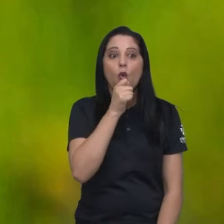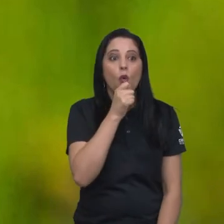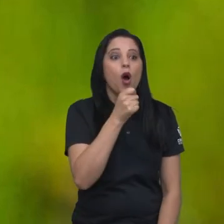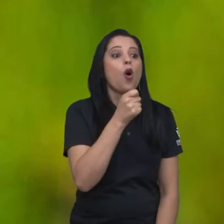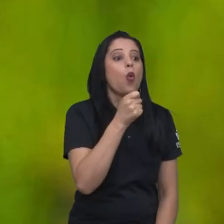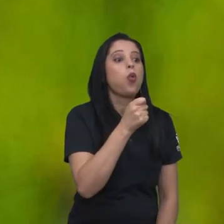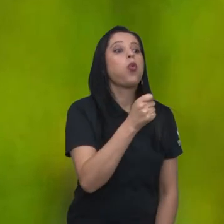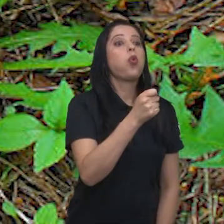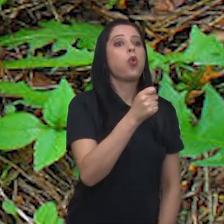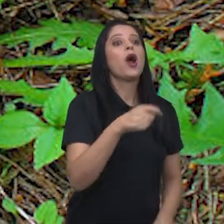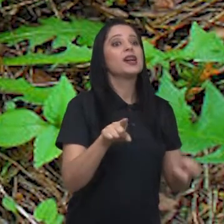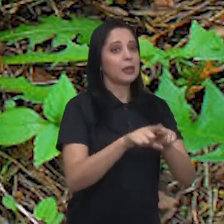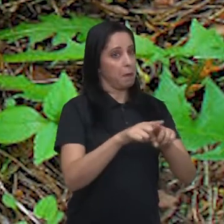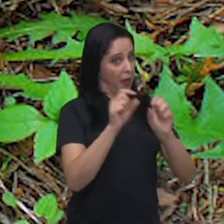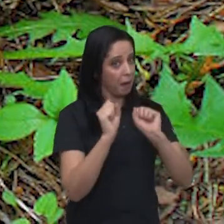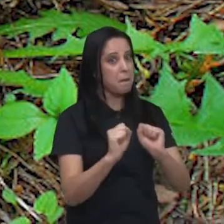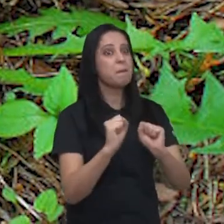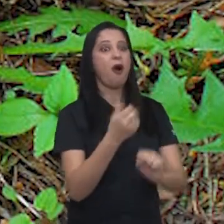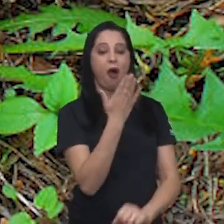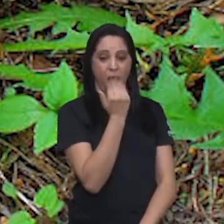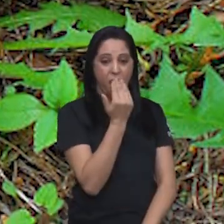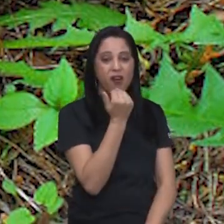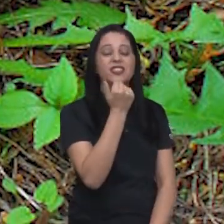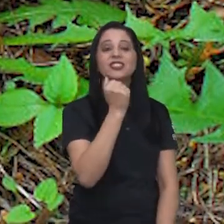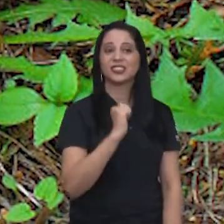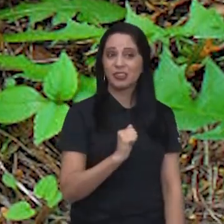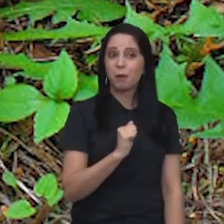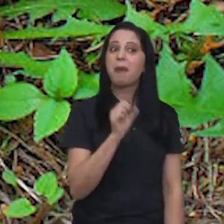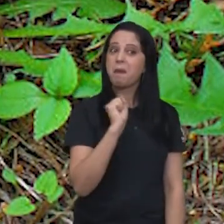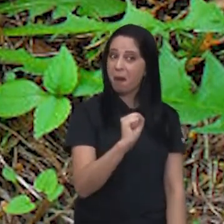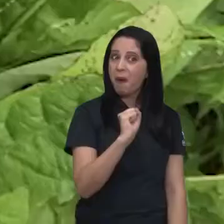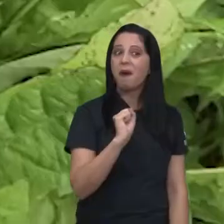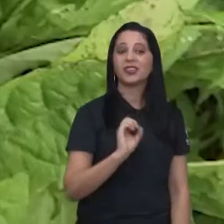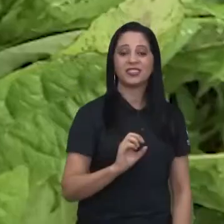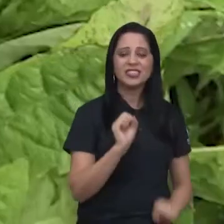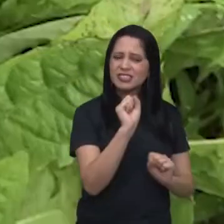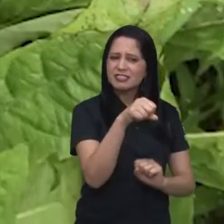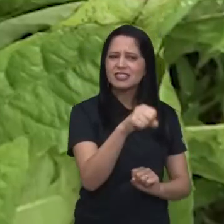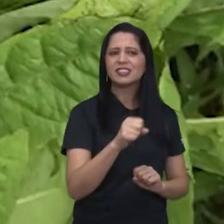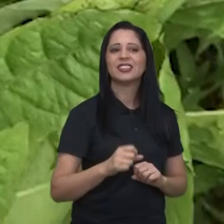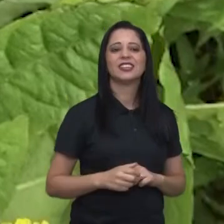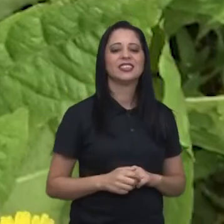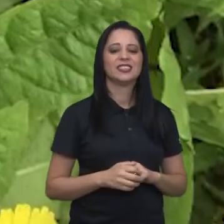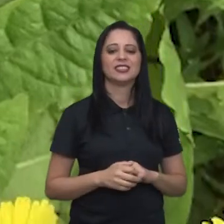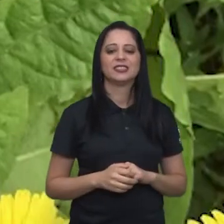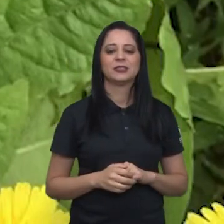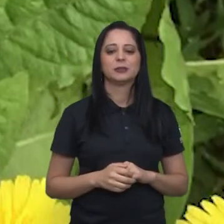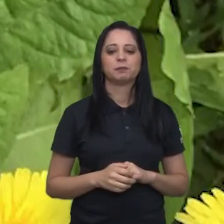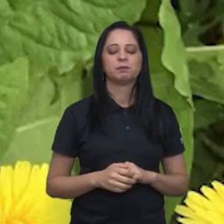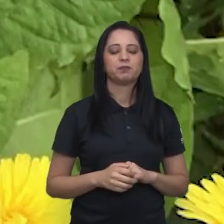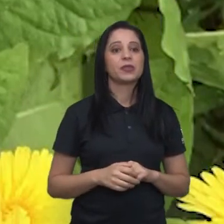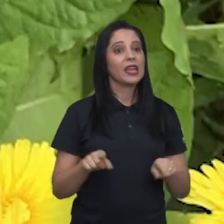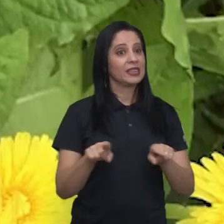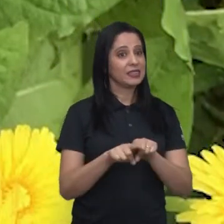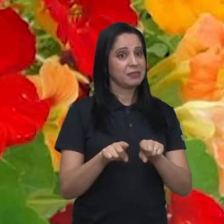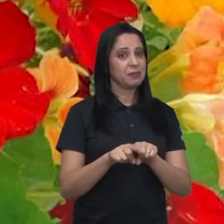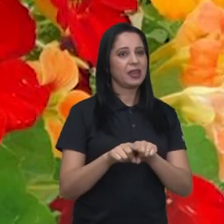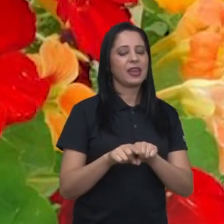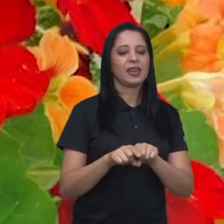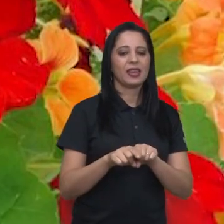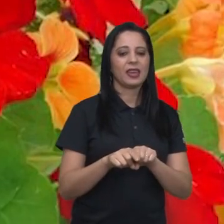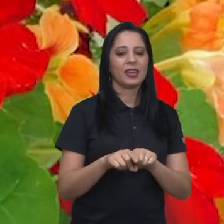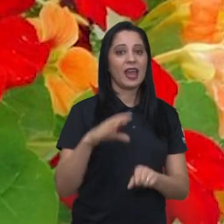como medicinal, mas na verdade poderia ser consumido como um almeirão, mesma coisa. E aí a gente tem também